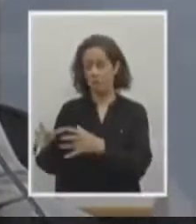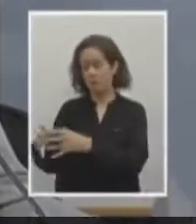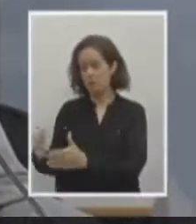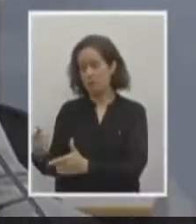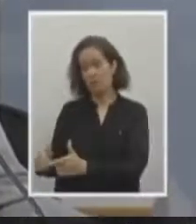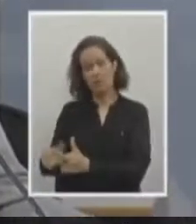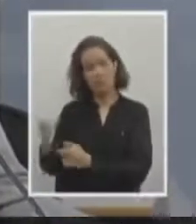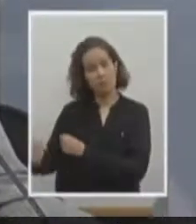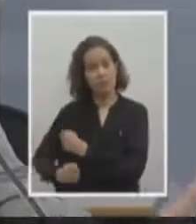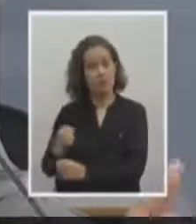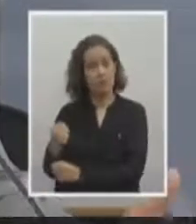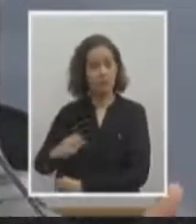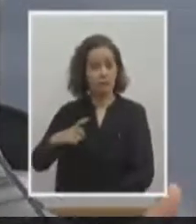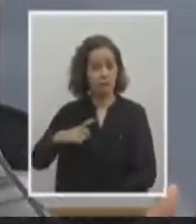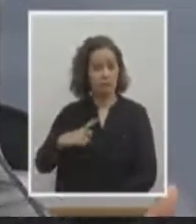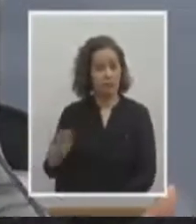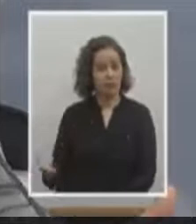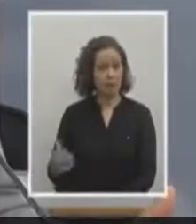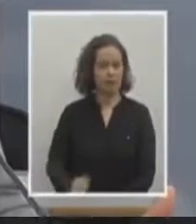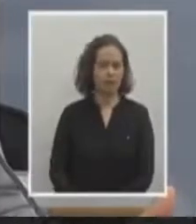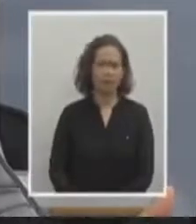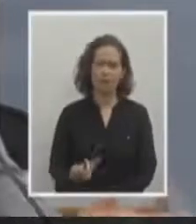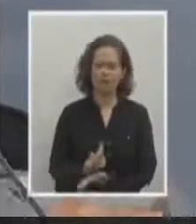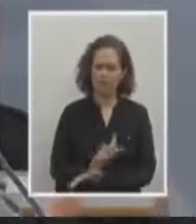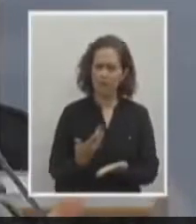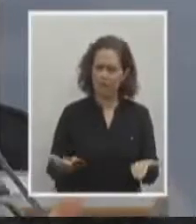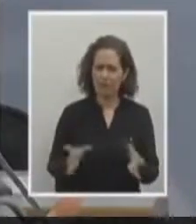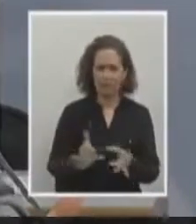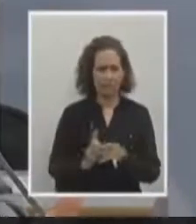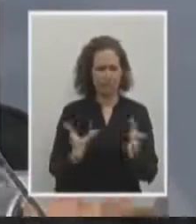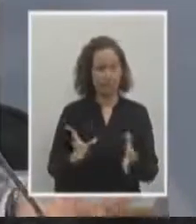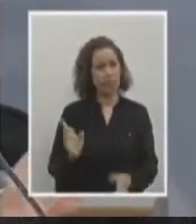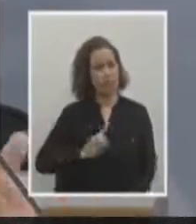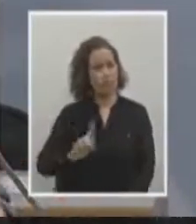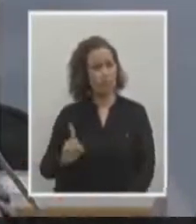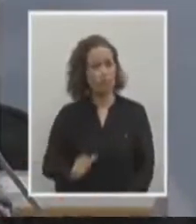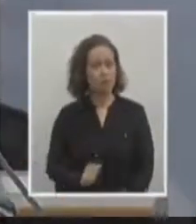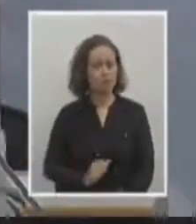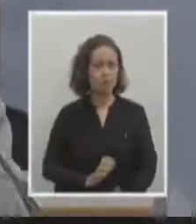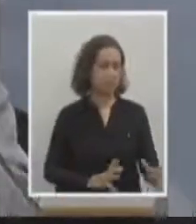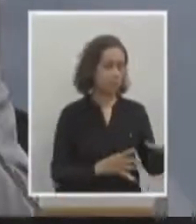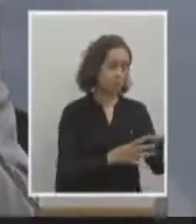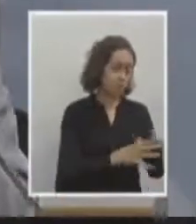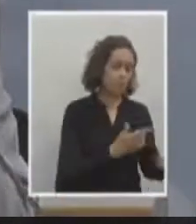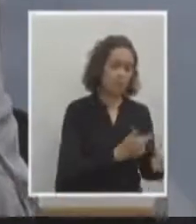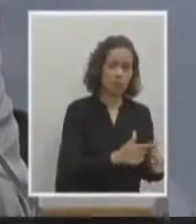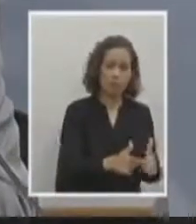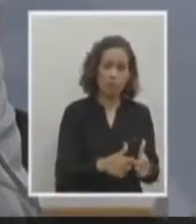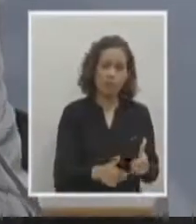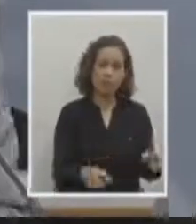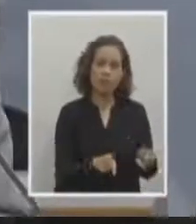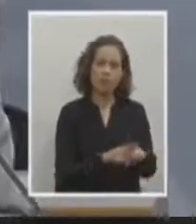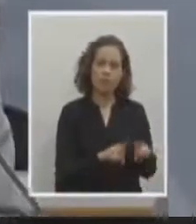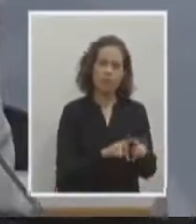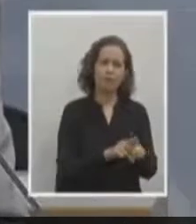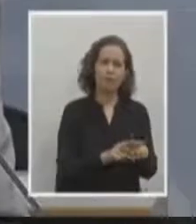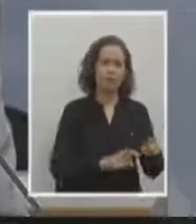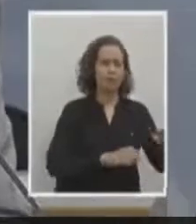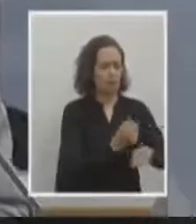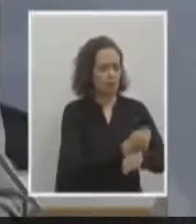vem. Nós vamos deixar isso acontecer? Não. Os efetivos estão com problema de poder atuar na sua